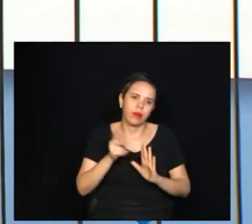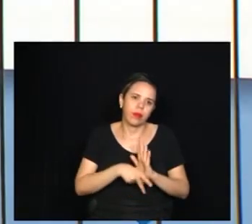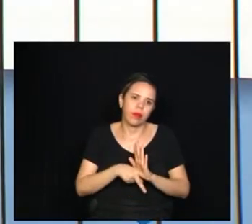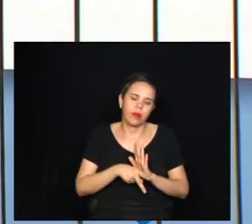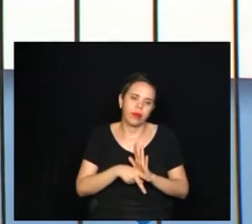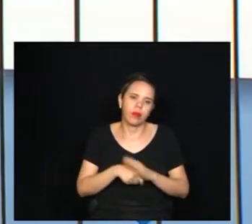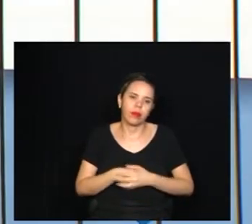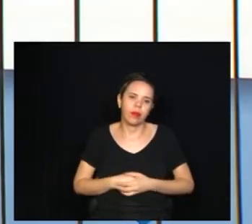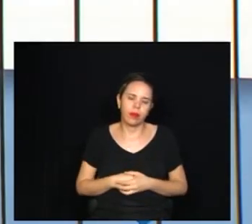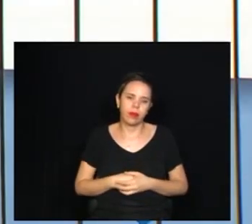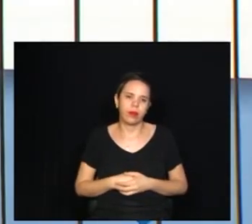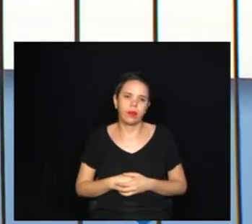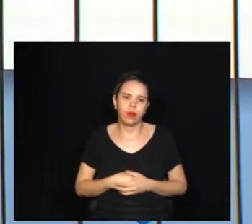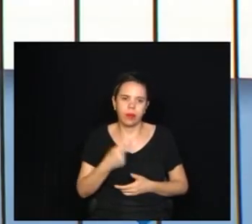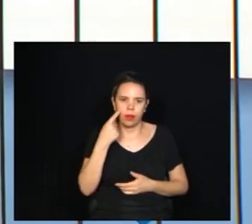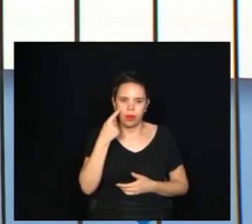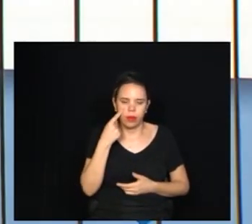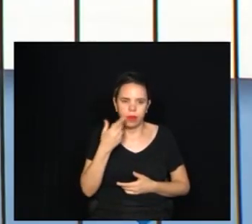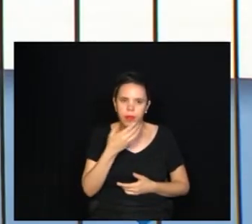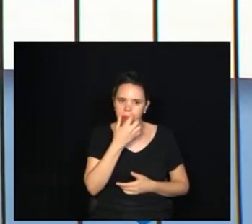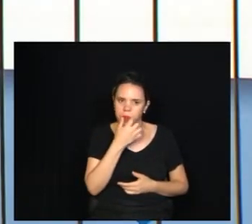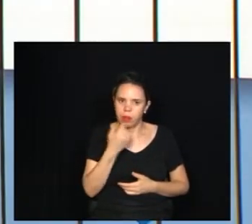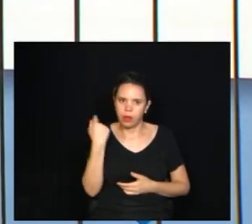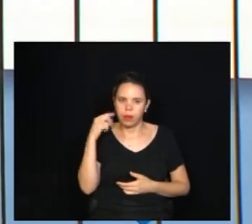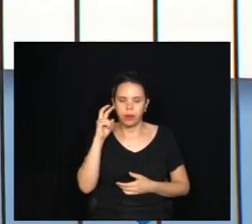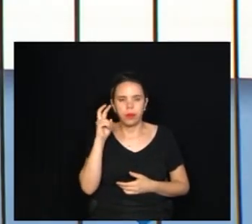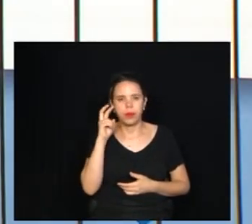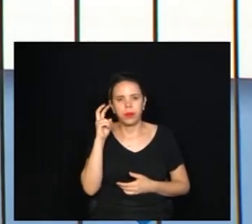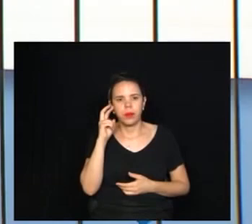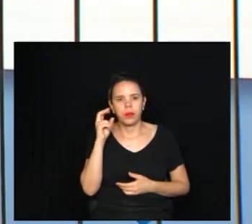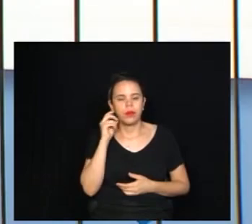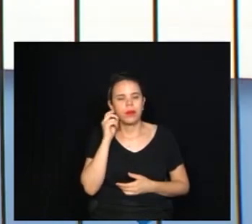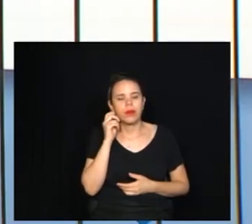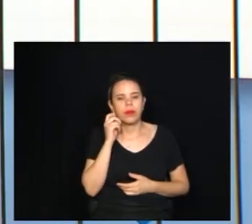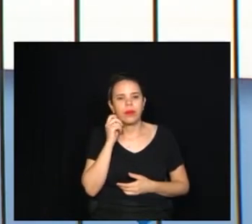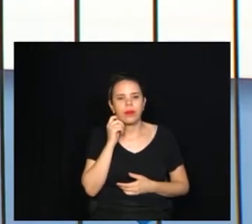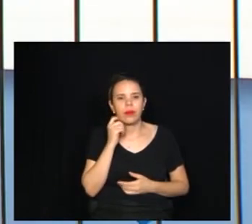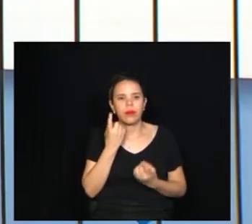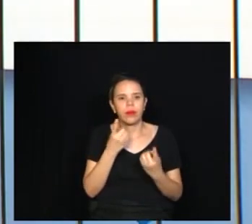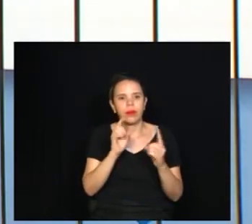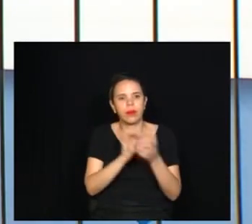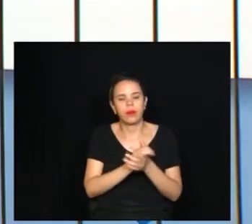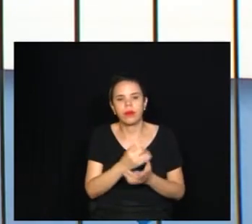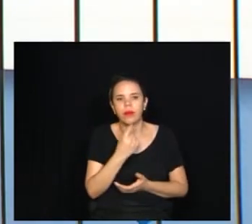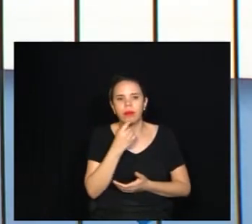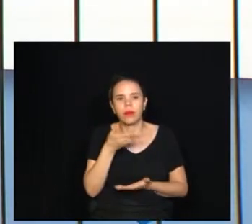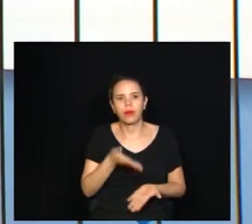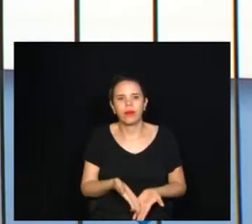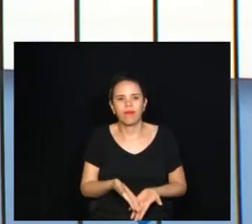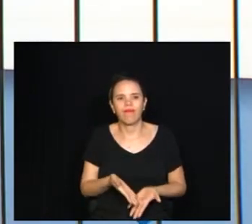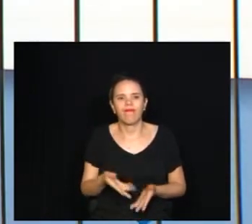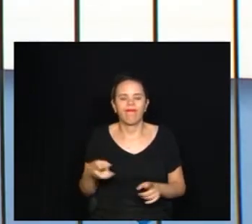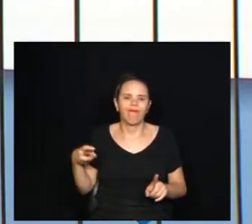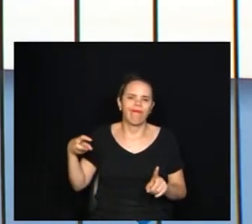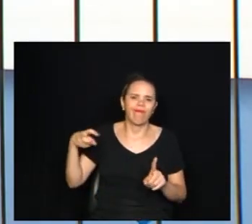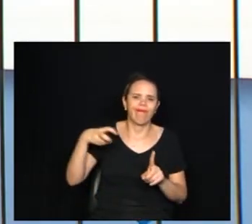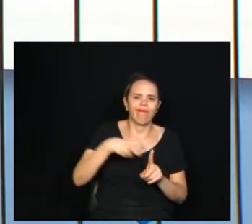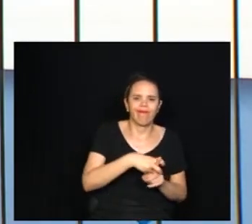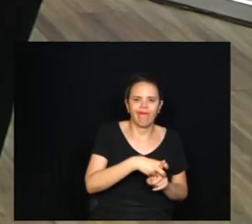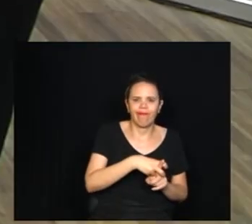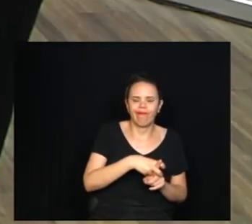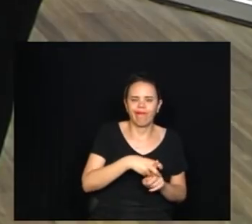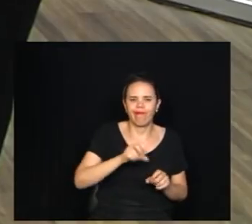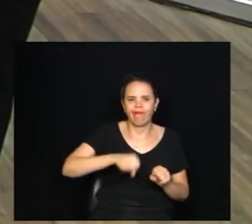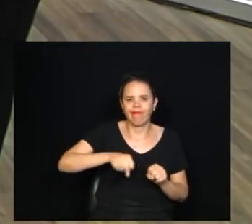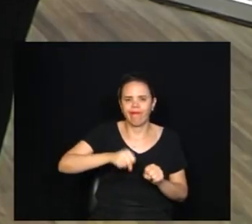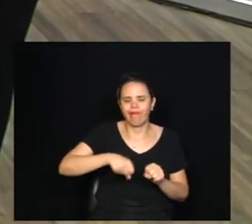da pauta. E olha essa situação. Na última quinta-feira, Gabriel, um casal aqui em Campinas sofreu um acidente de moto ali